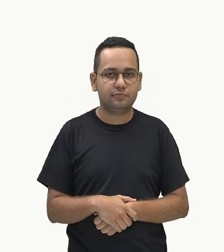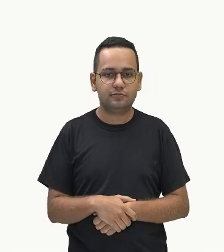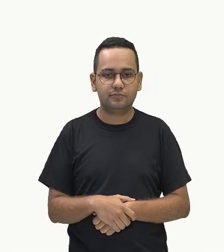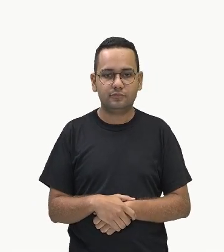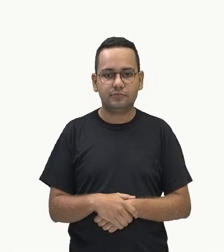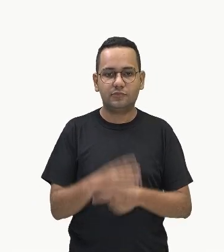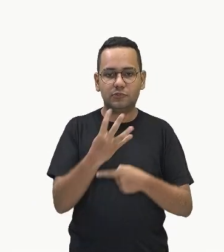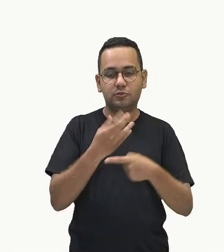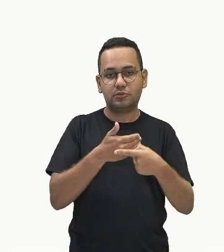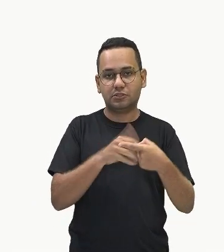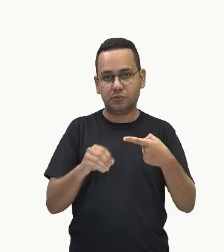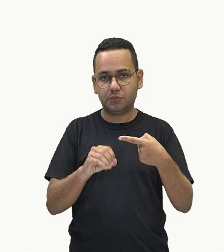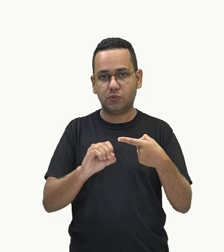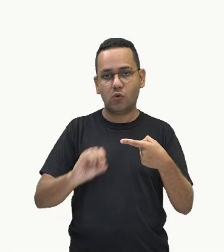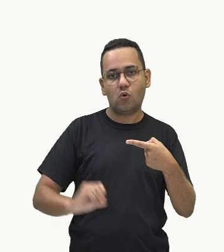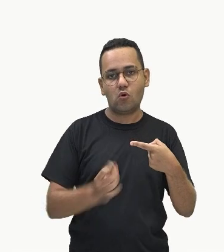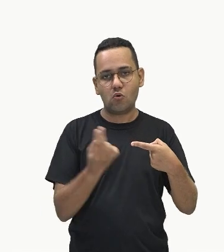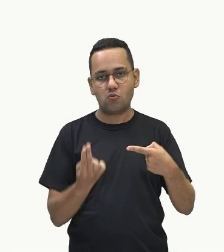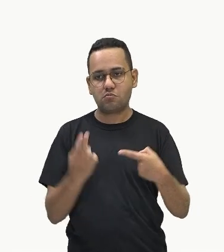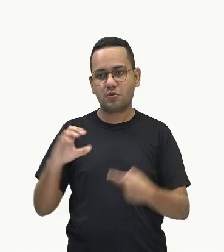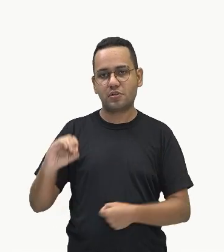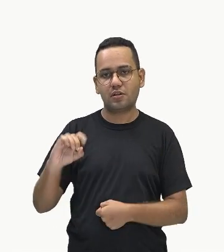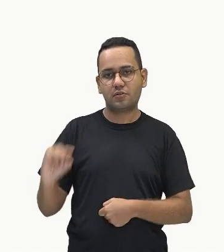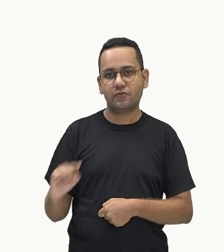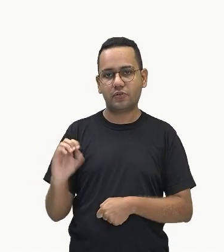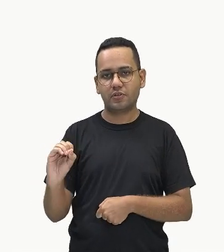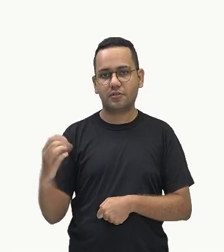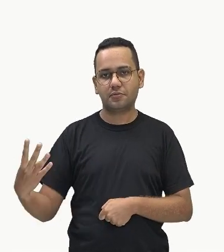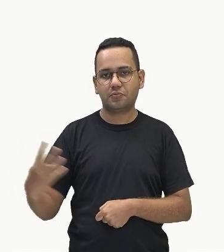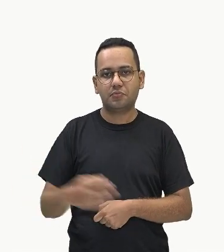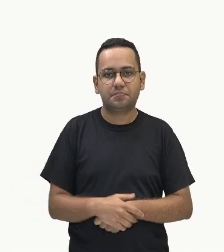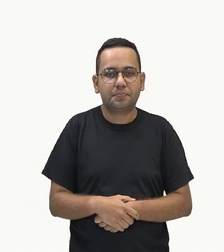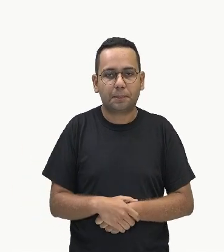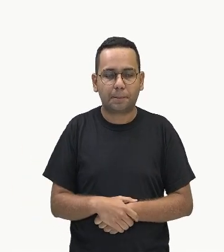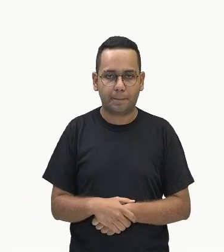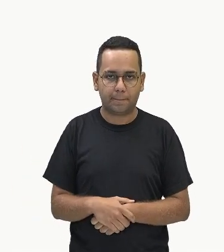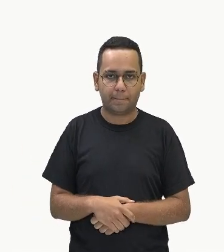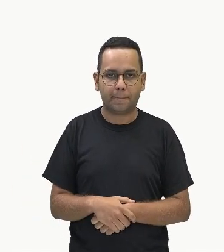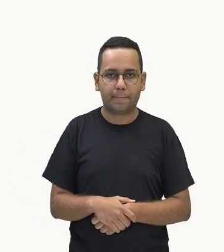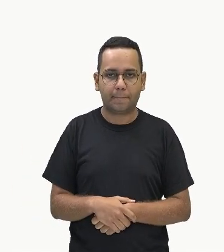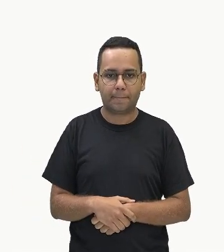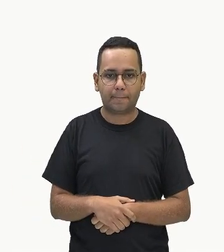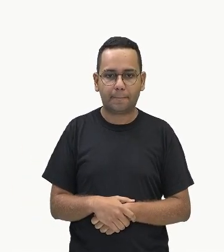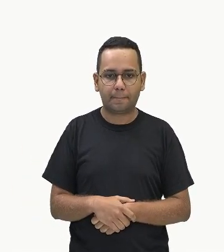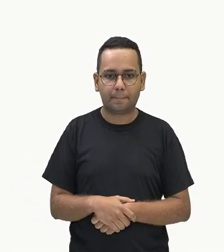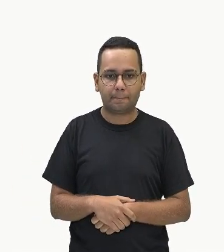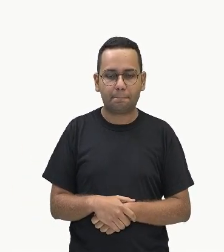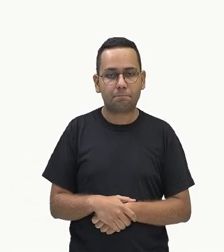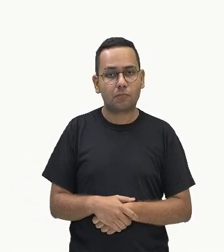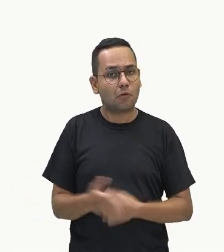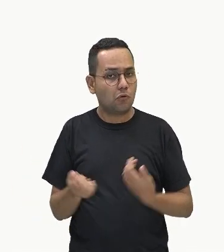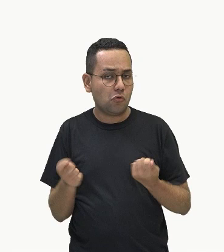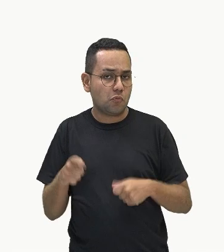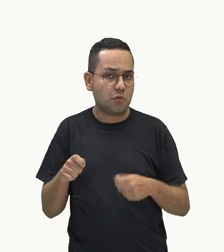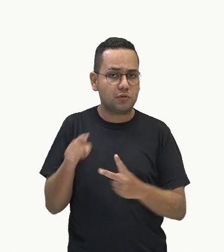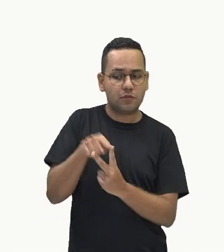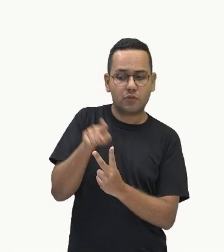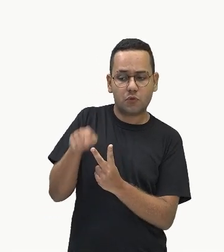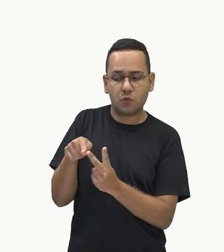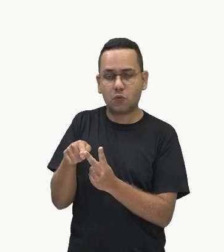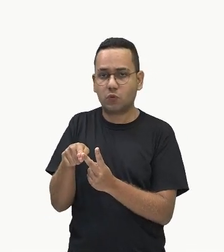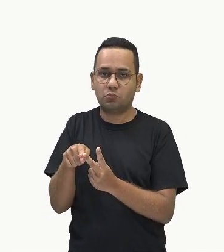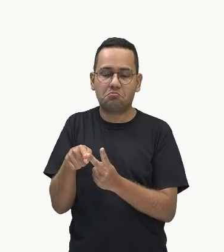deixar 4 sobre 100, ou eu posso deixar 0,04. Tanto usando uma como usando a outra,